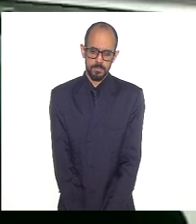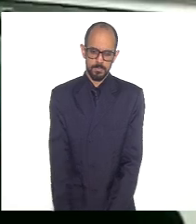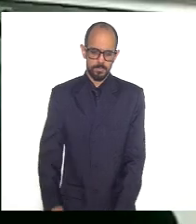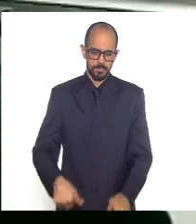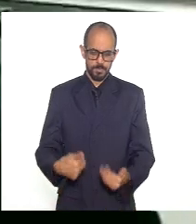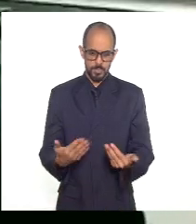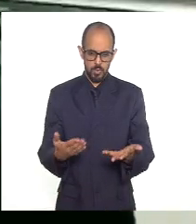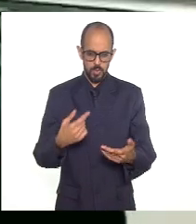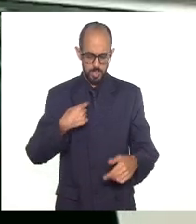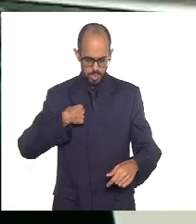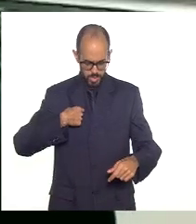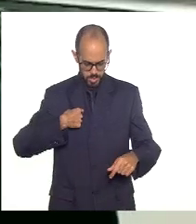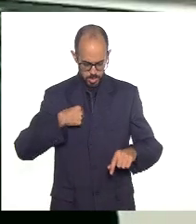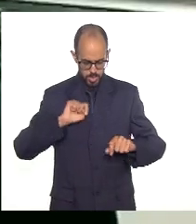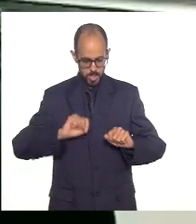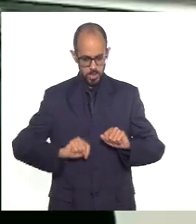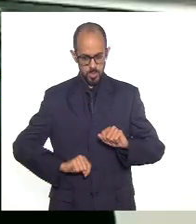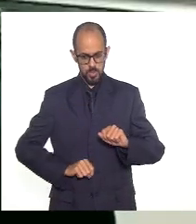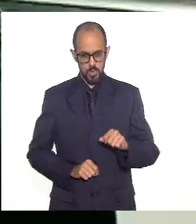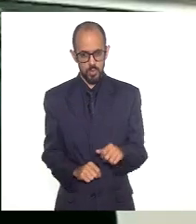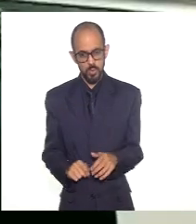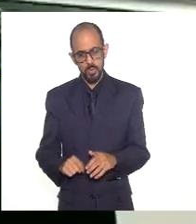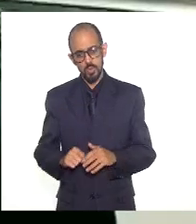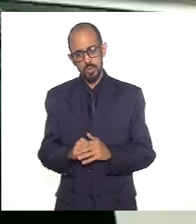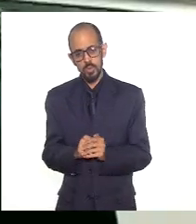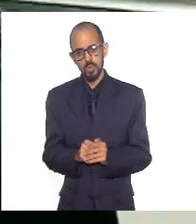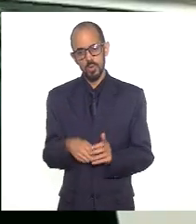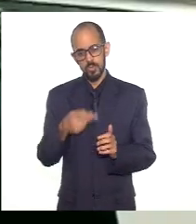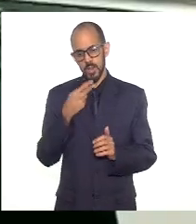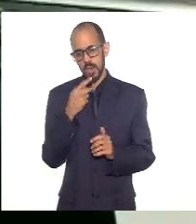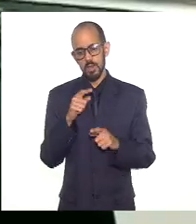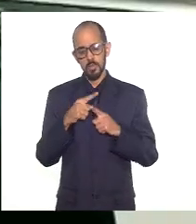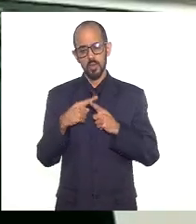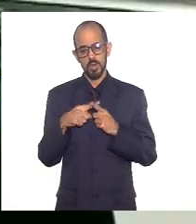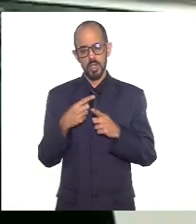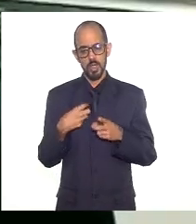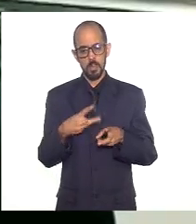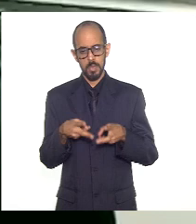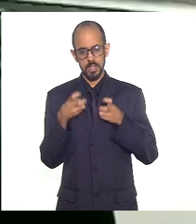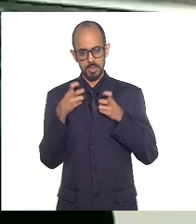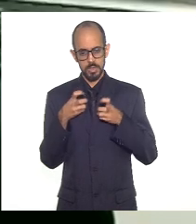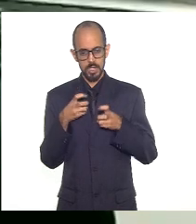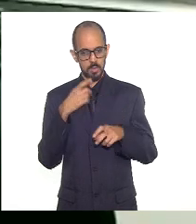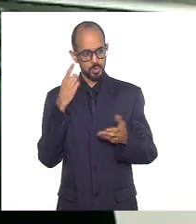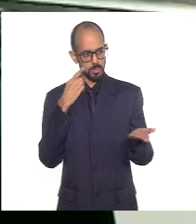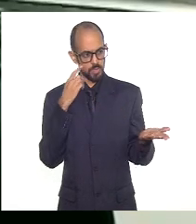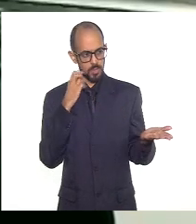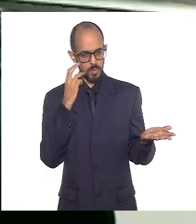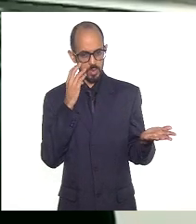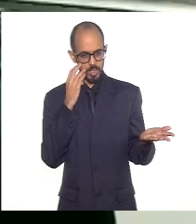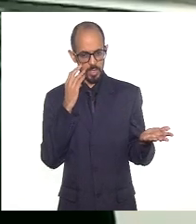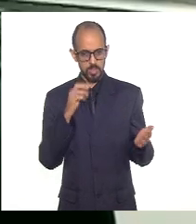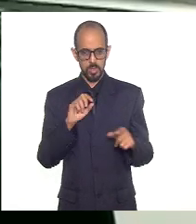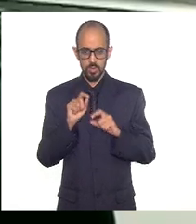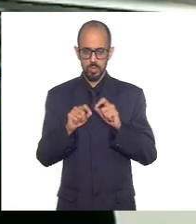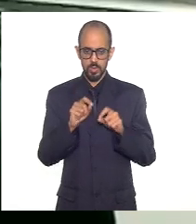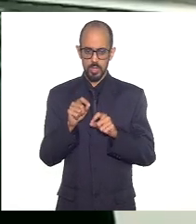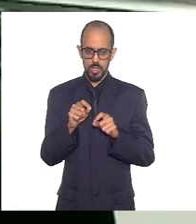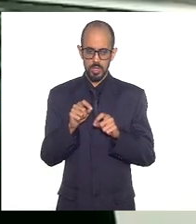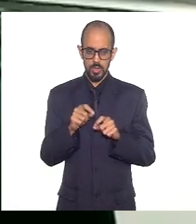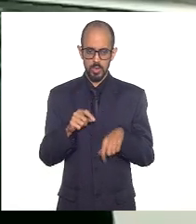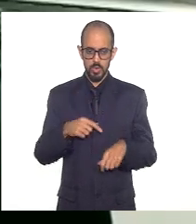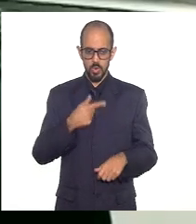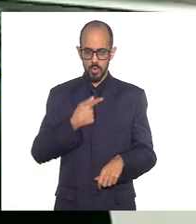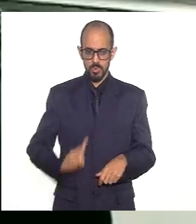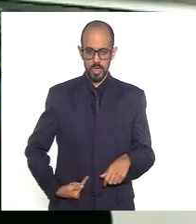esse tema à tona porque eu verifico, deputado Valdete, que o governador